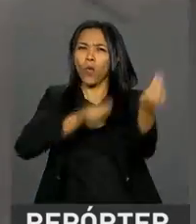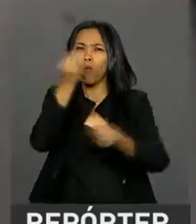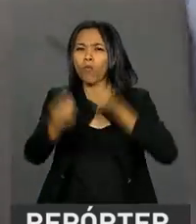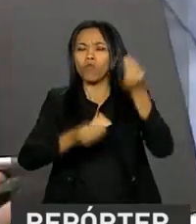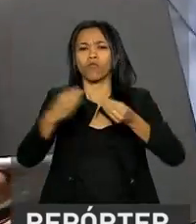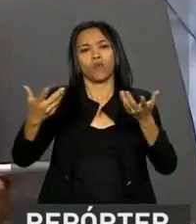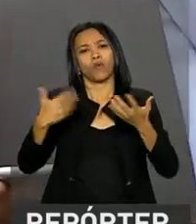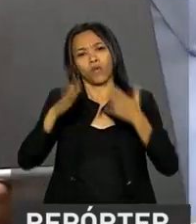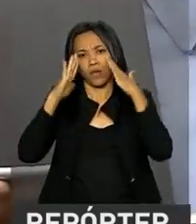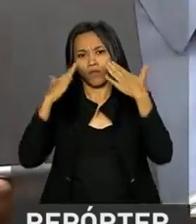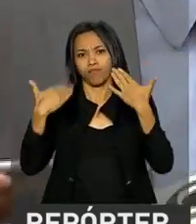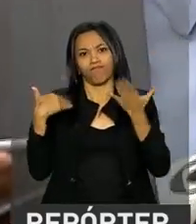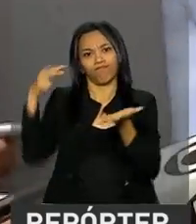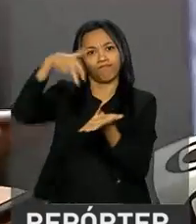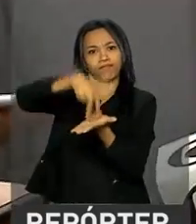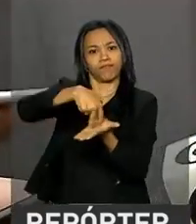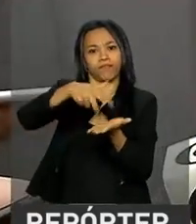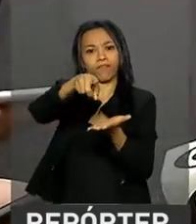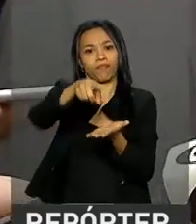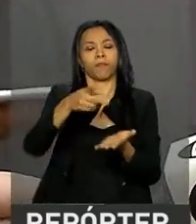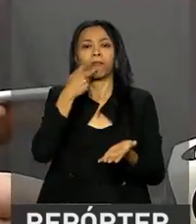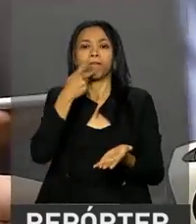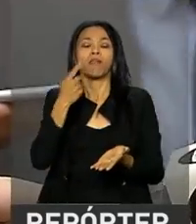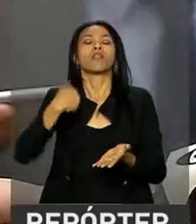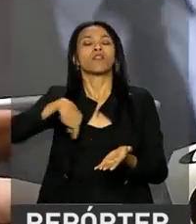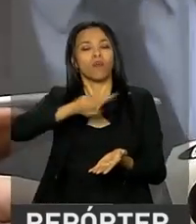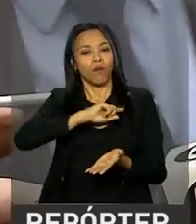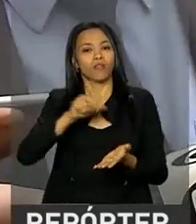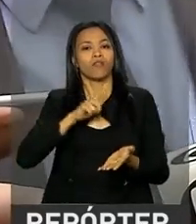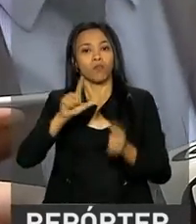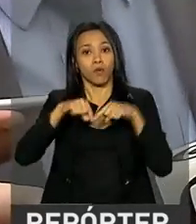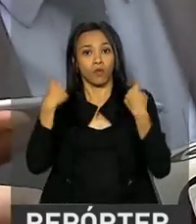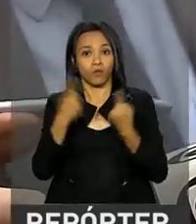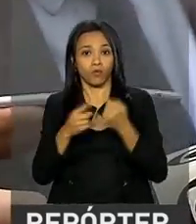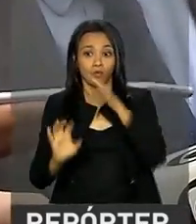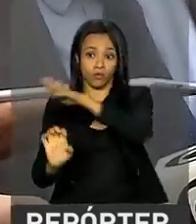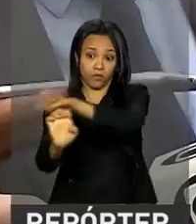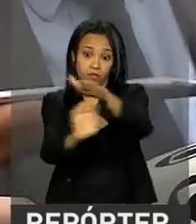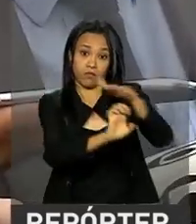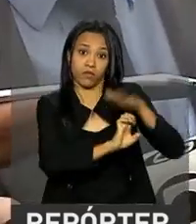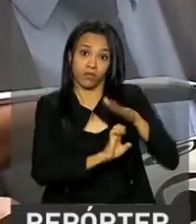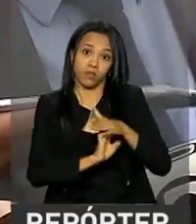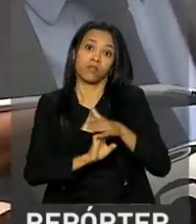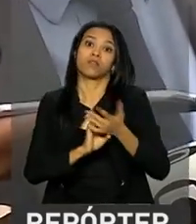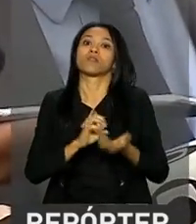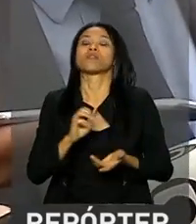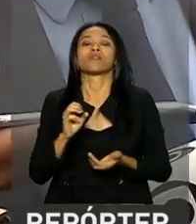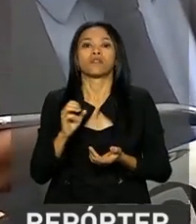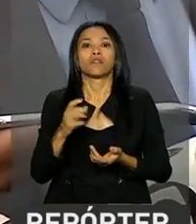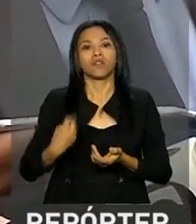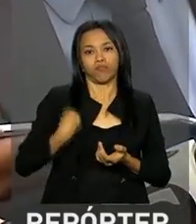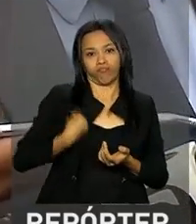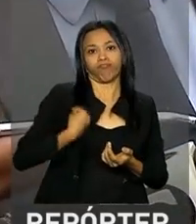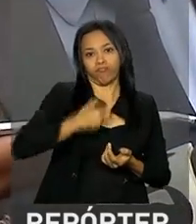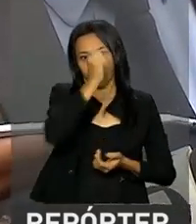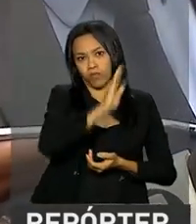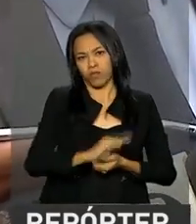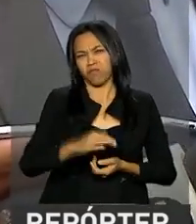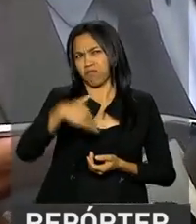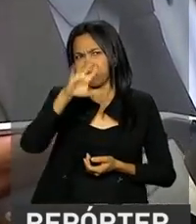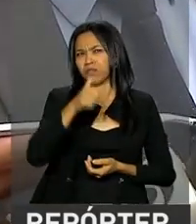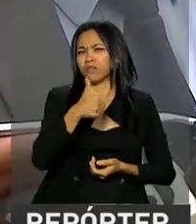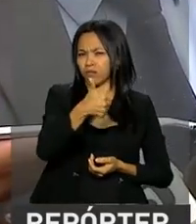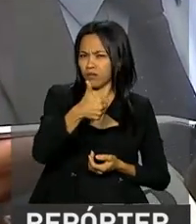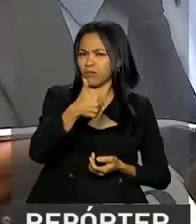escandinavo nós tivemos uma reunião com os investidores noruegueses no Brasil que é um grupo muito poderoso tem mais 120